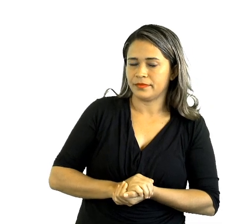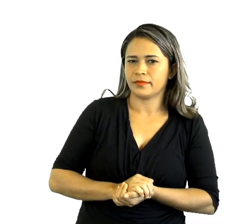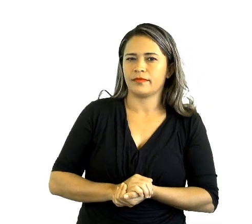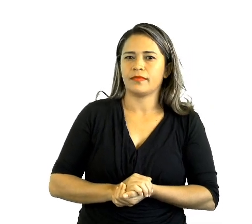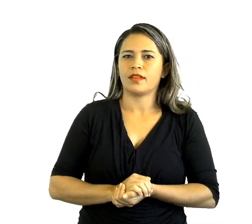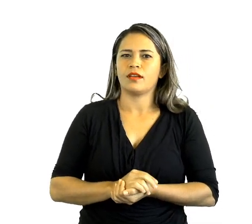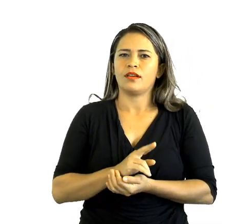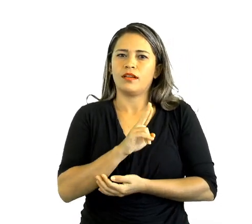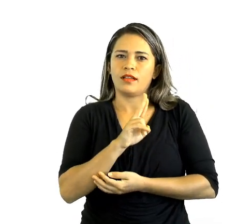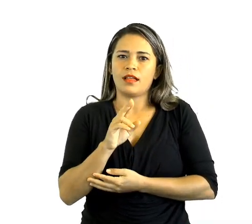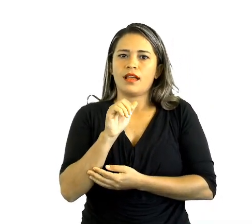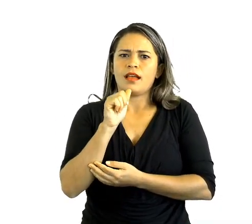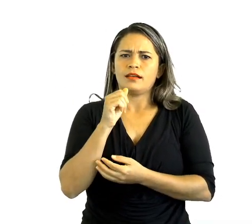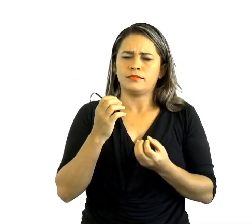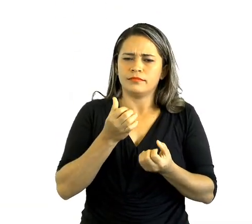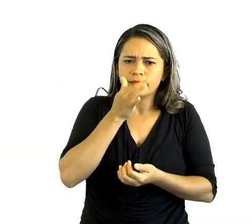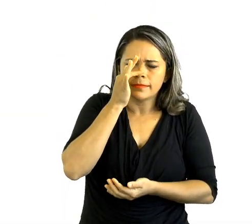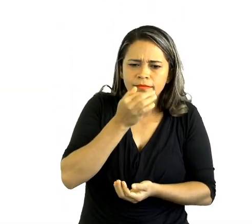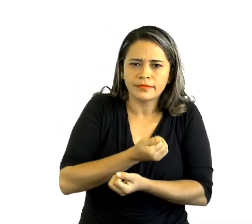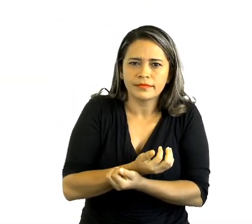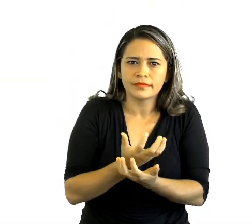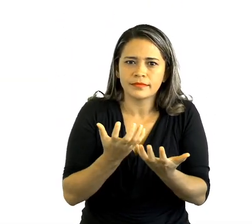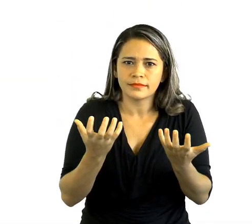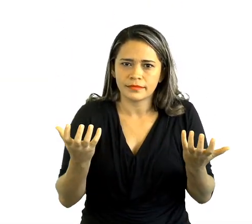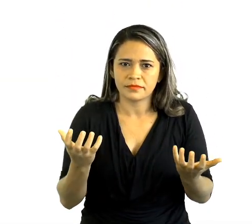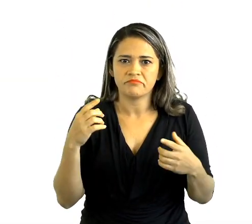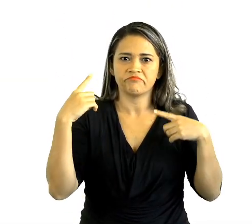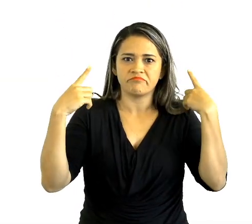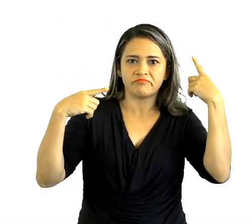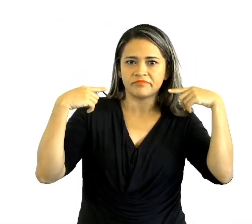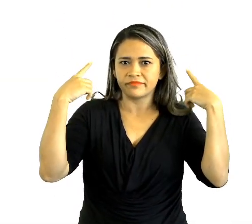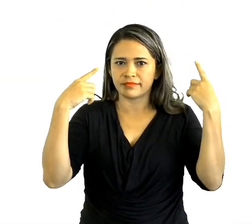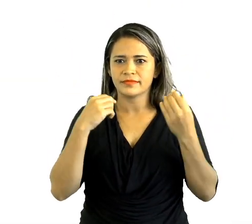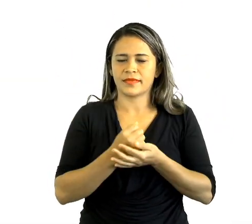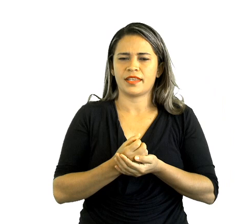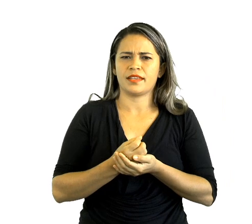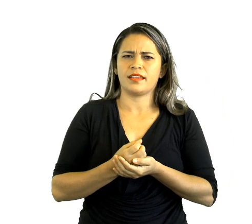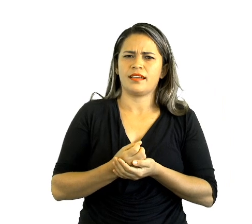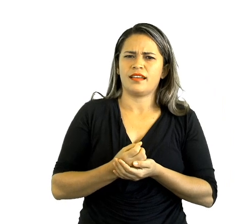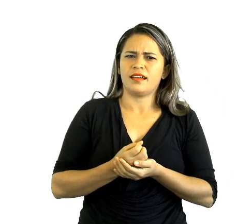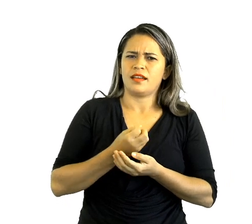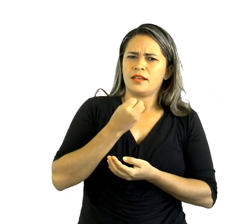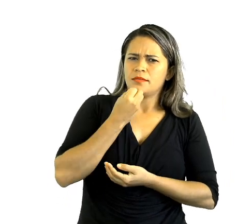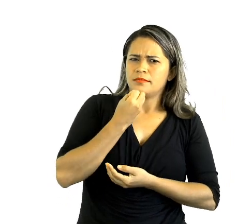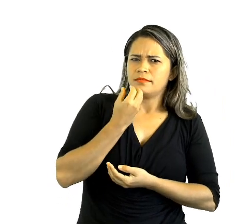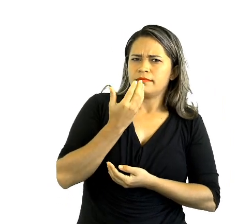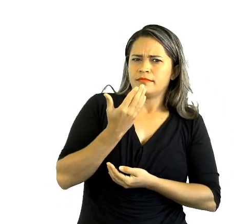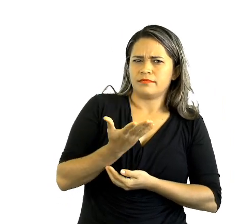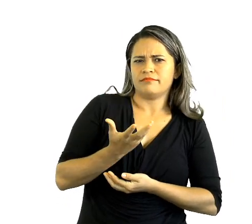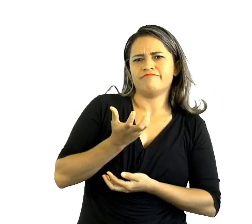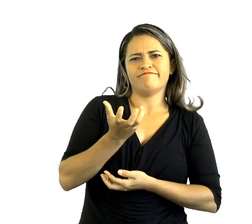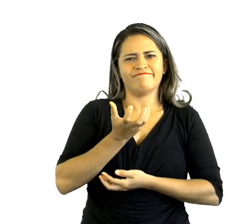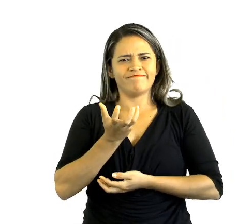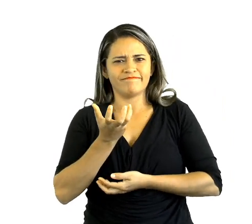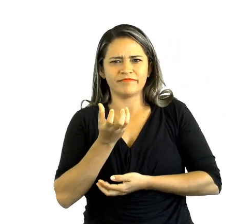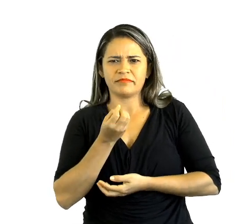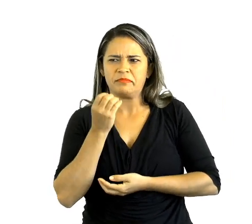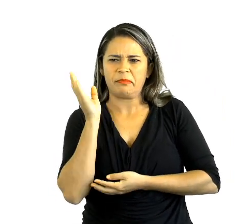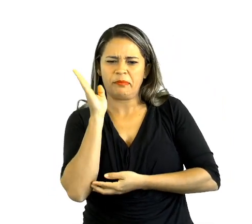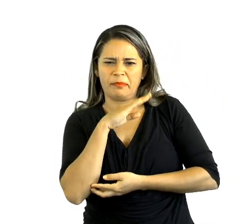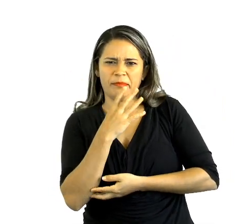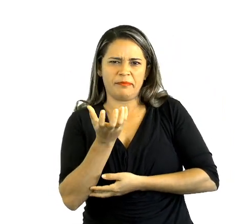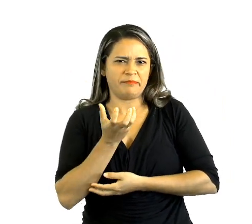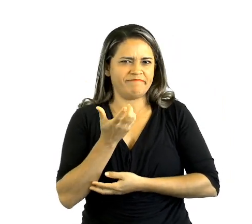primavera endoideceu, Sérgio Caparelli. Bem me quer, mal me quer. Bem me quer, mal